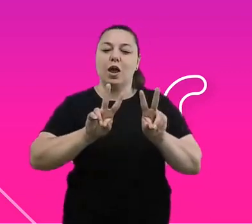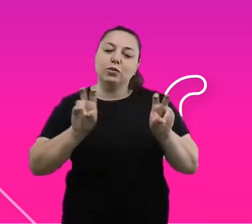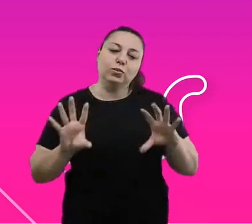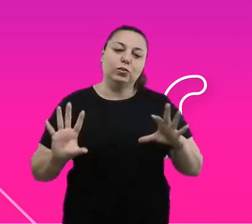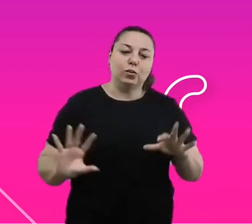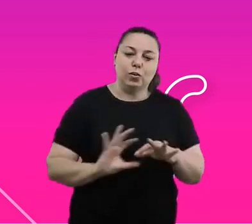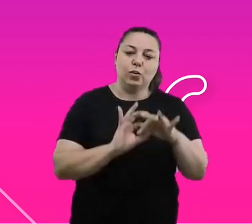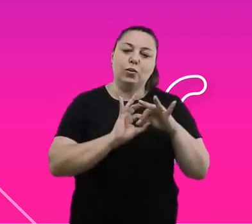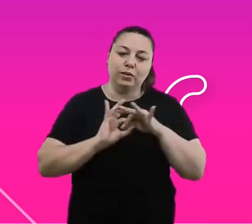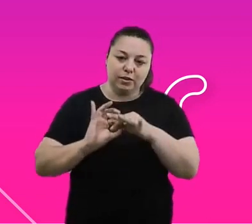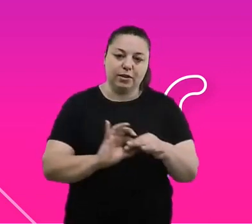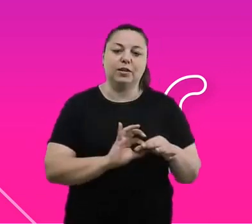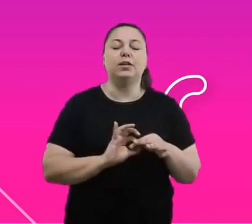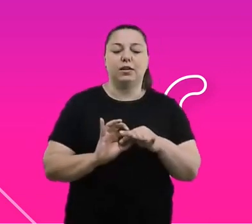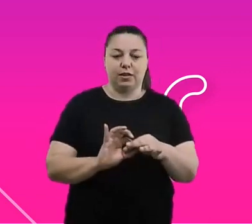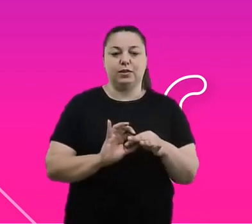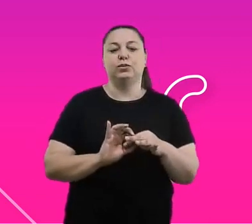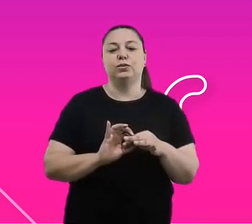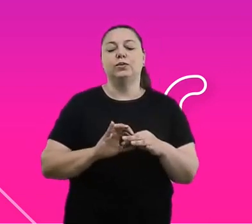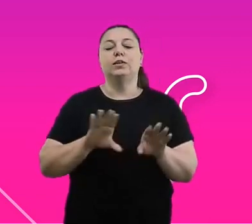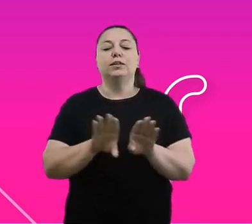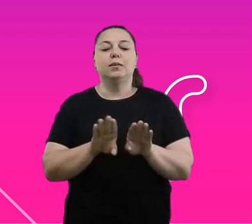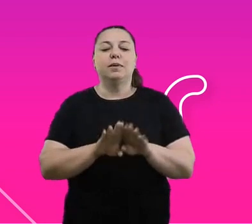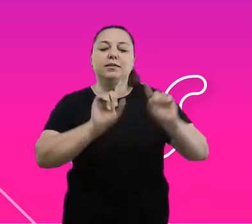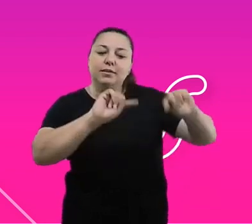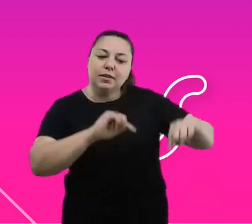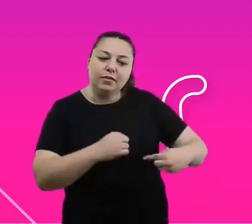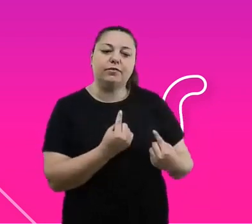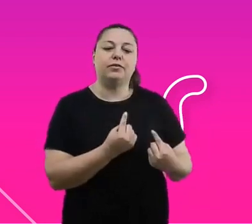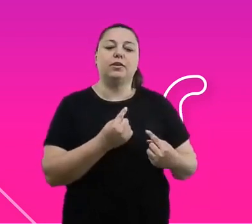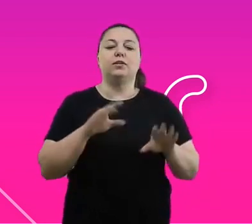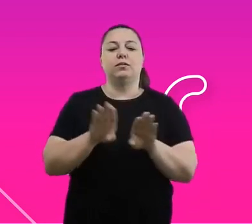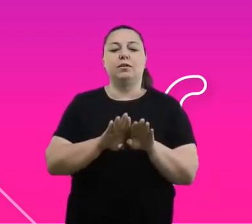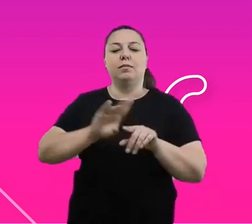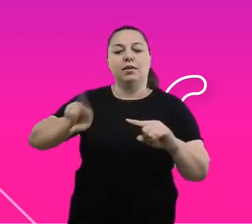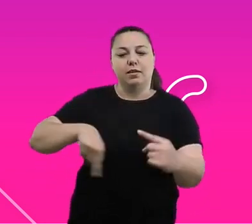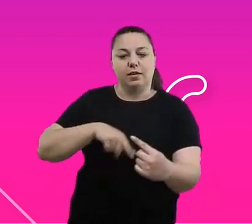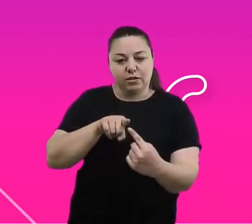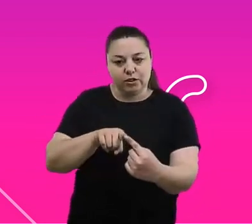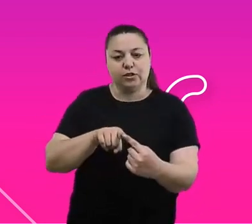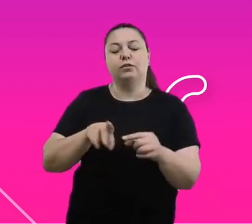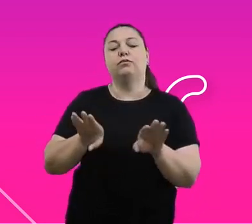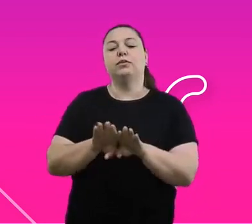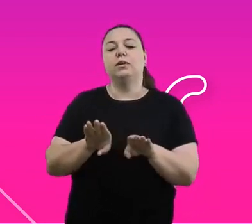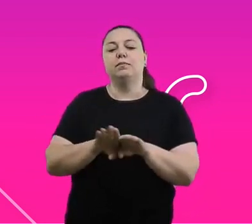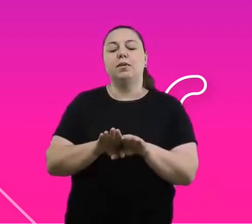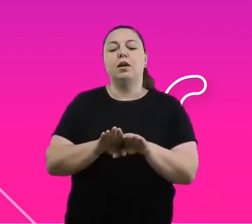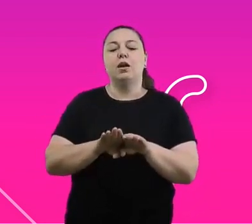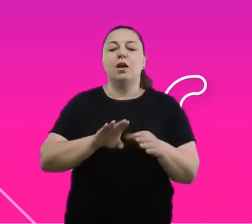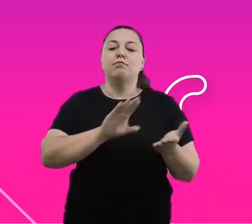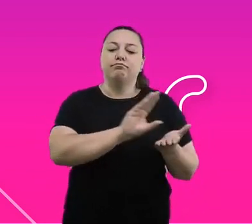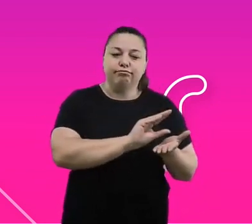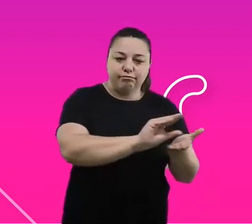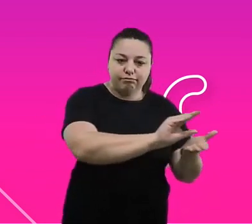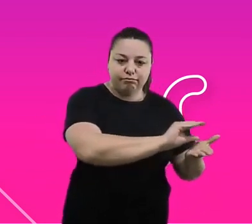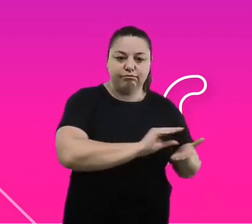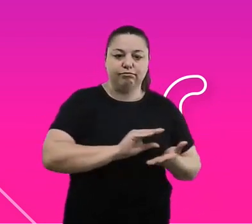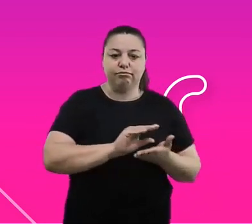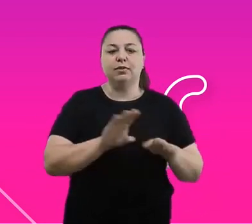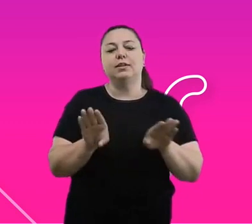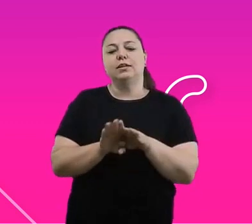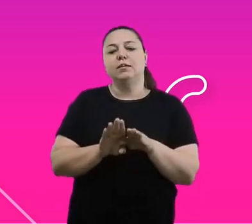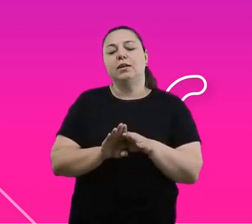enfrentado, o objetivo do projeto desenvolvido, o mapa de dados, que é o nosso produto de dados desenvolvidos, e algumas conclusões